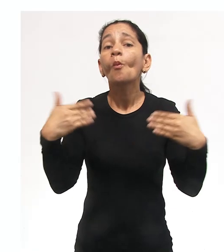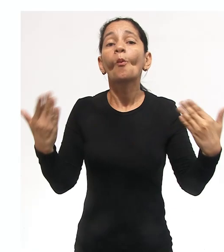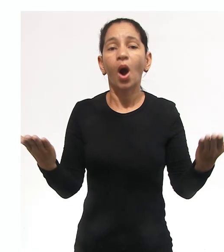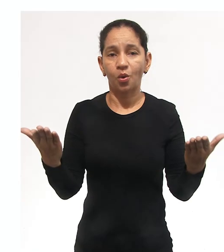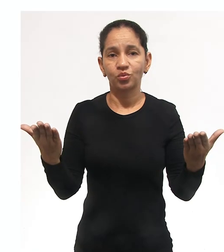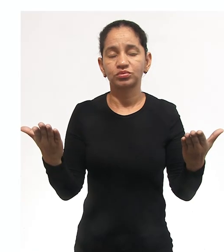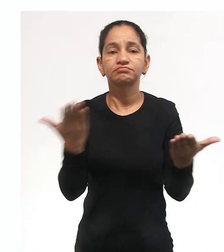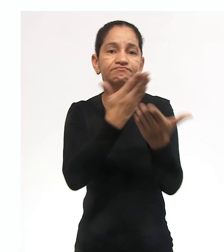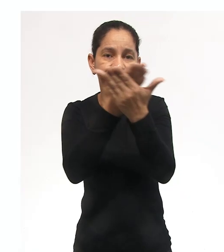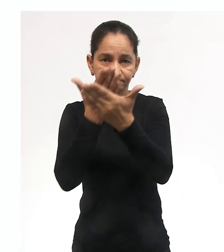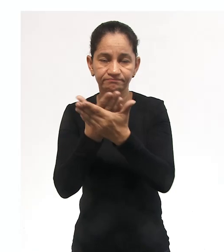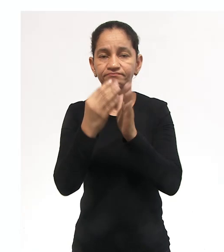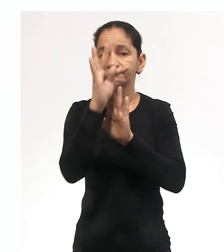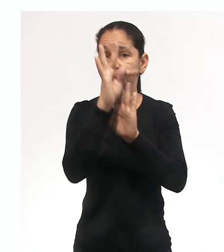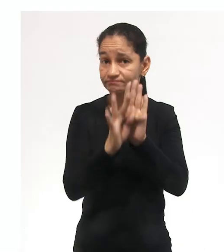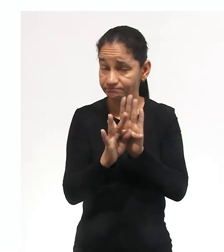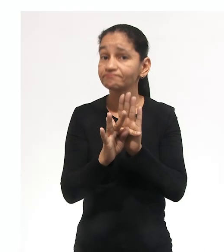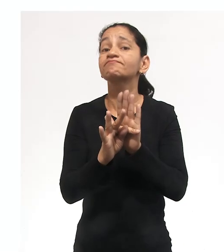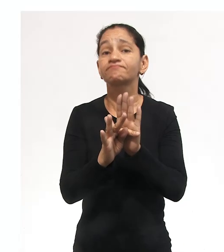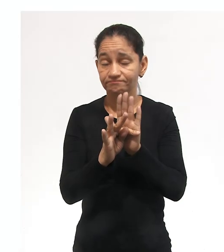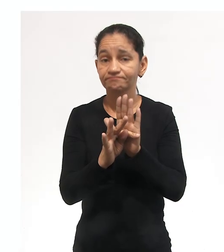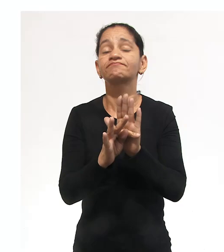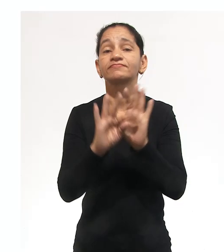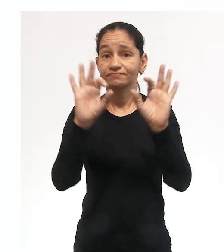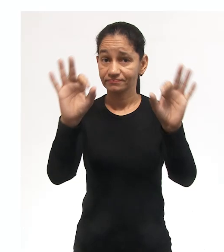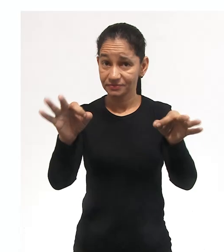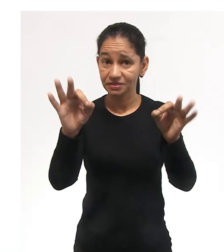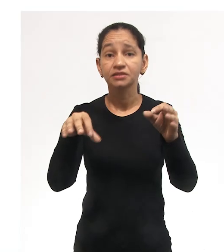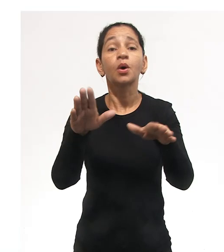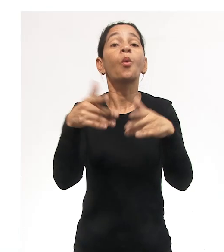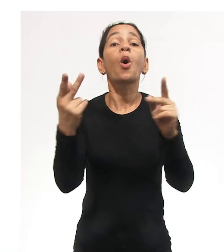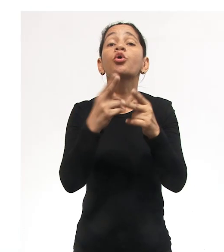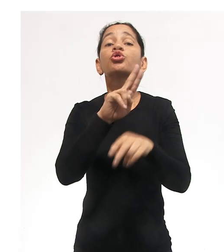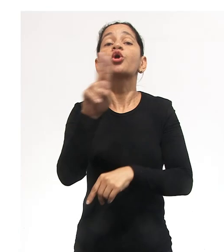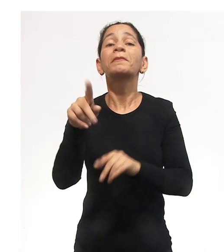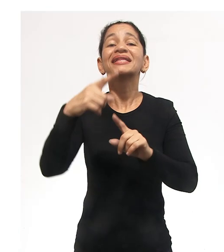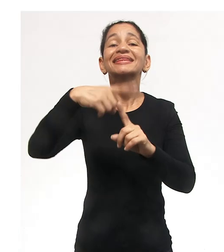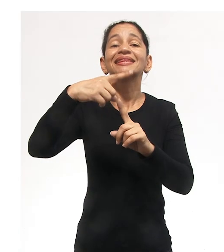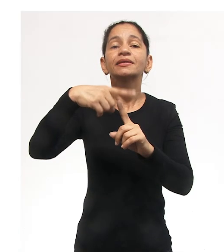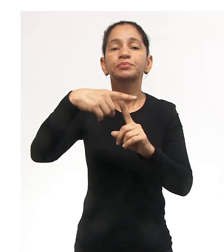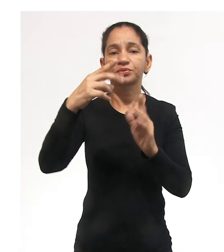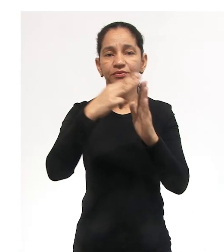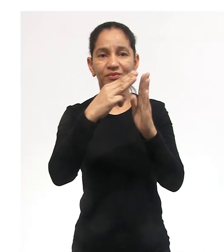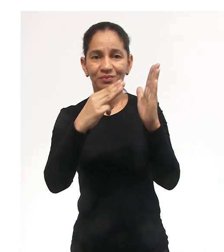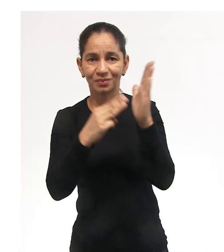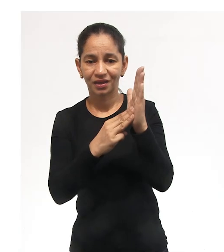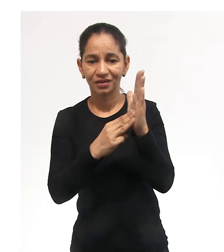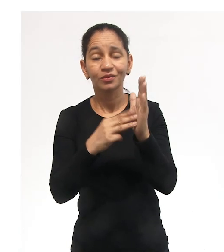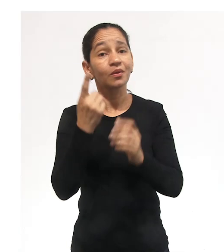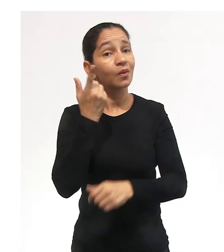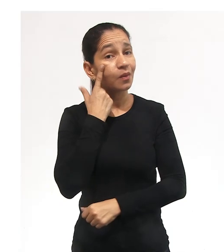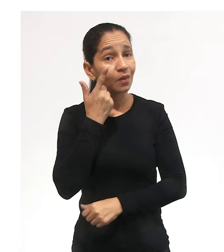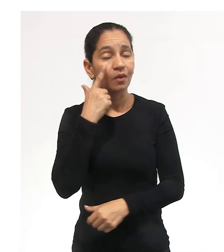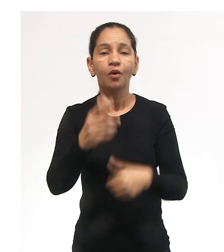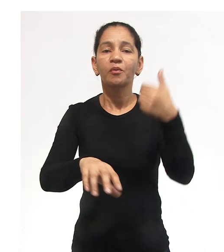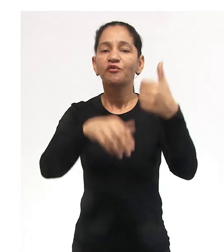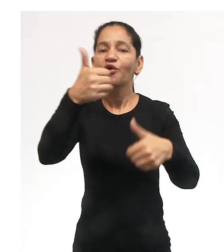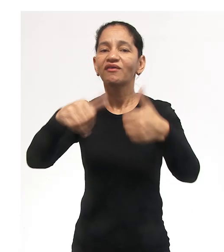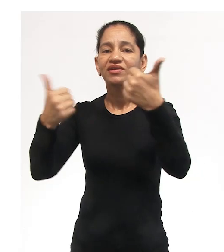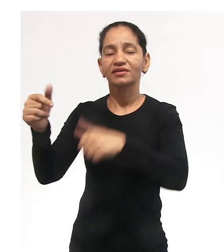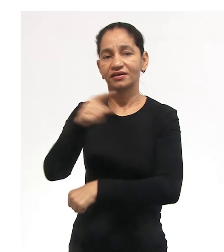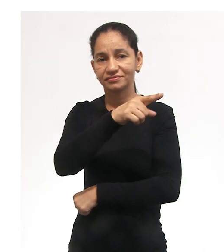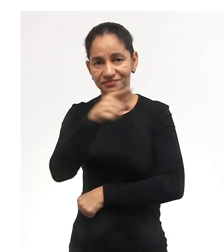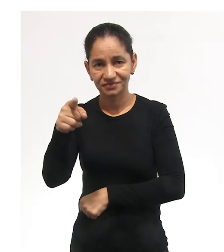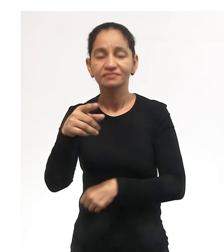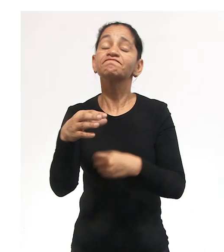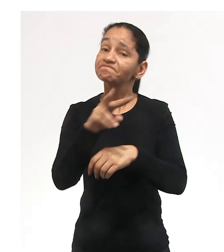métodos estudados nos textos. Citar o nome do método, tá bom? Aqui eu apresento os critérios dessa